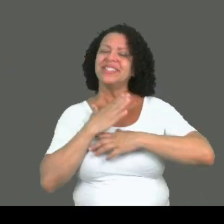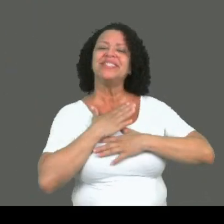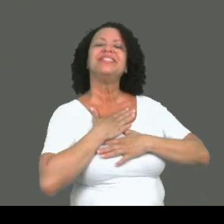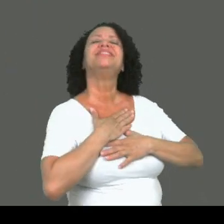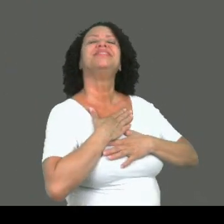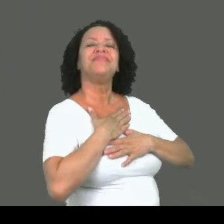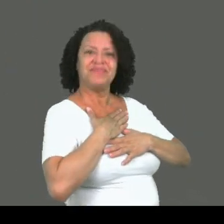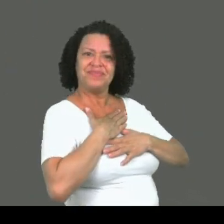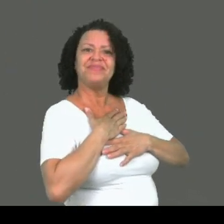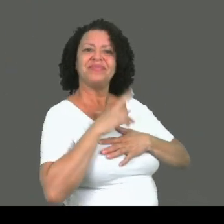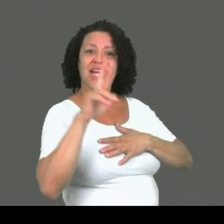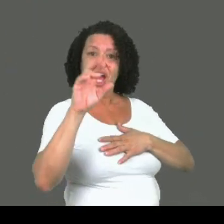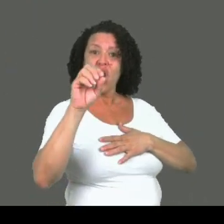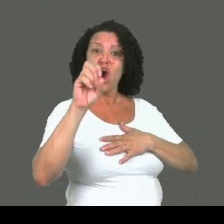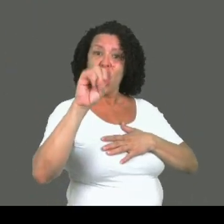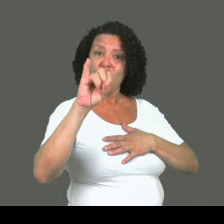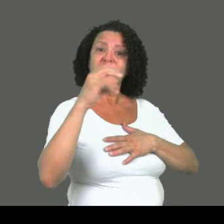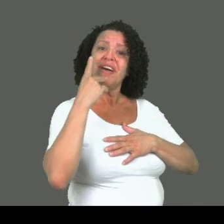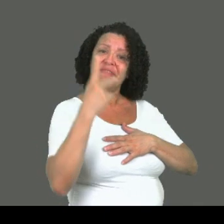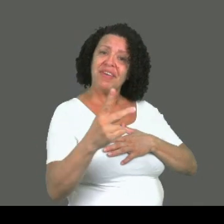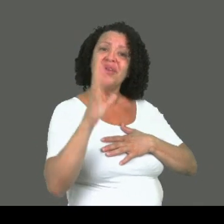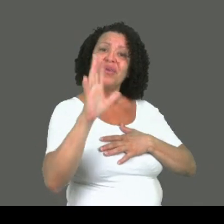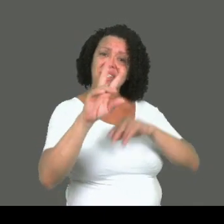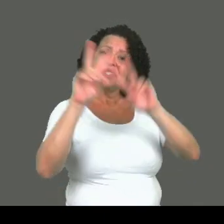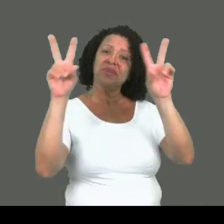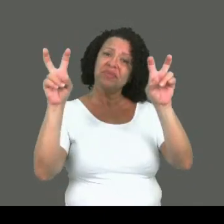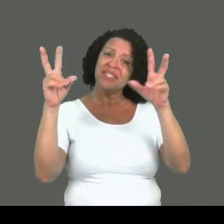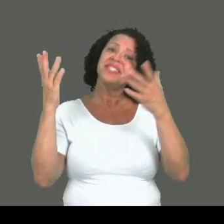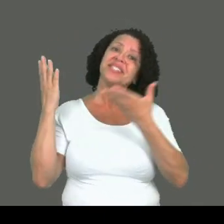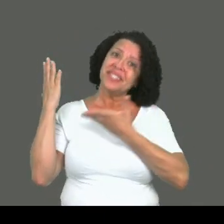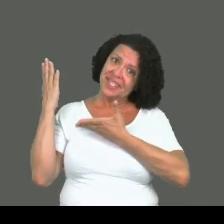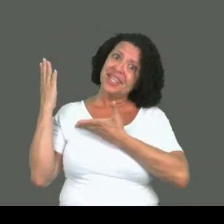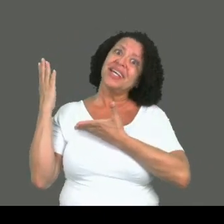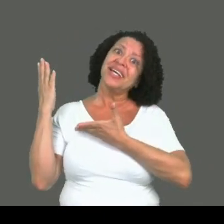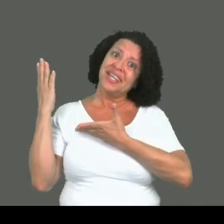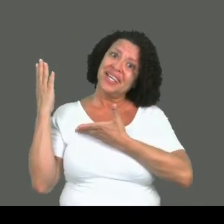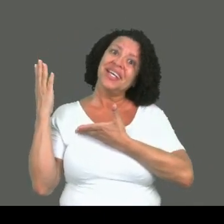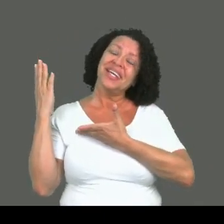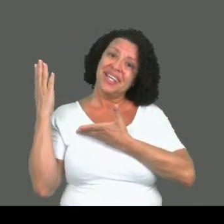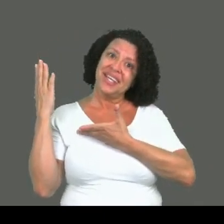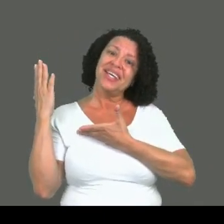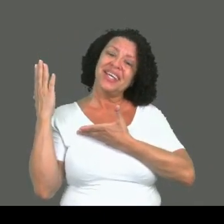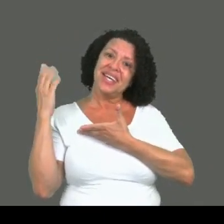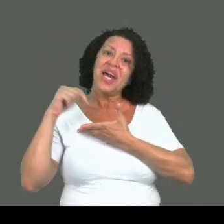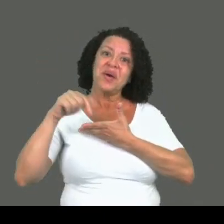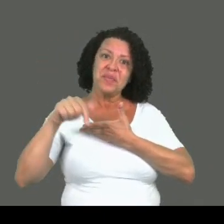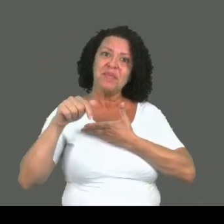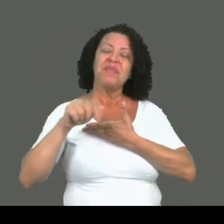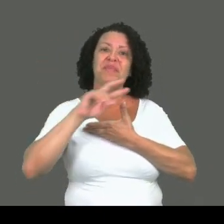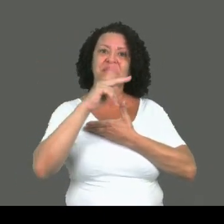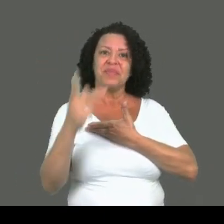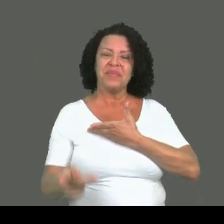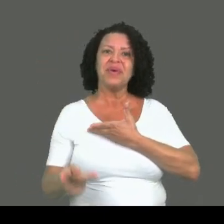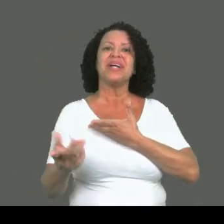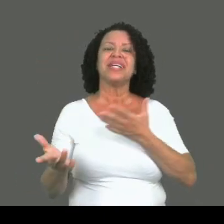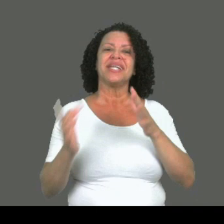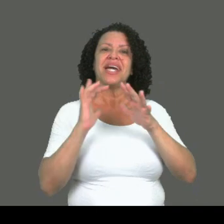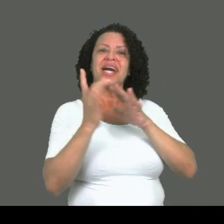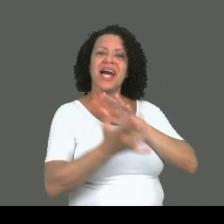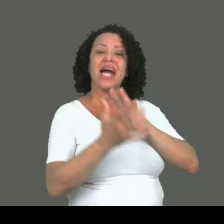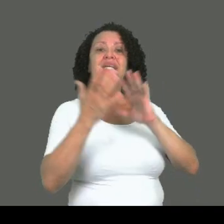Rose, inclusive, abordou uma palestra sobre esse tema, né, aqui no nosso canal do Lar Irmã Zarabatana. Então, com